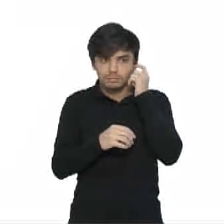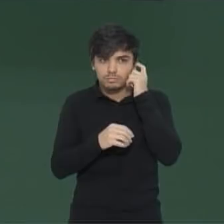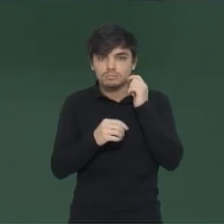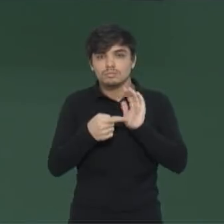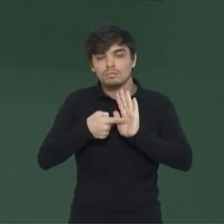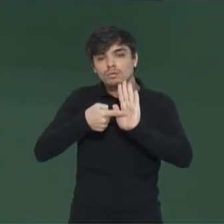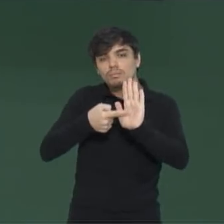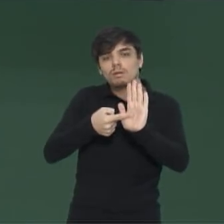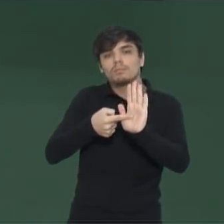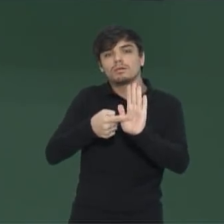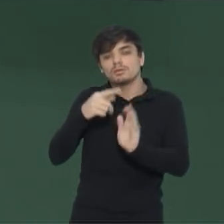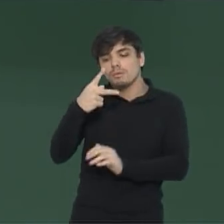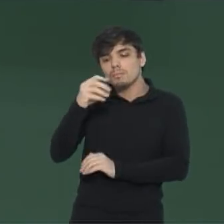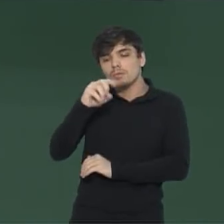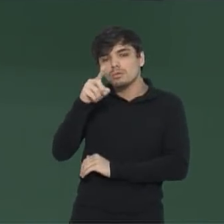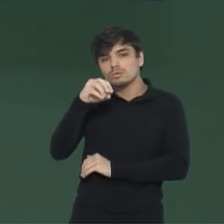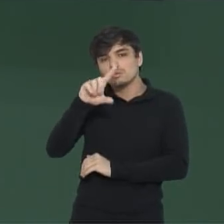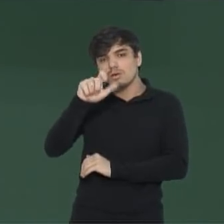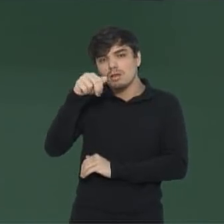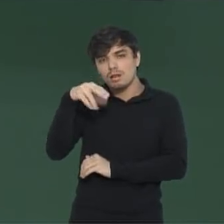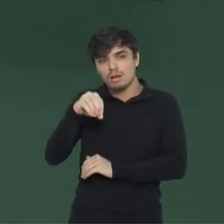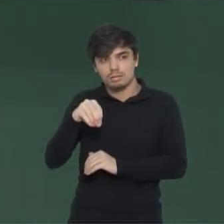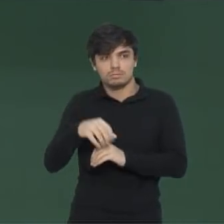pozzolana na imagem menor.